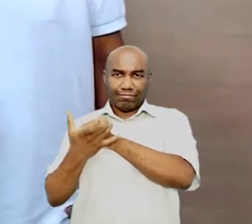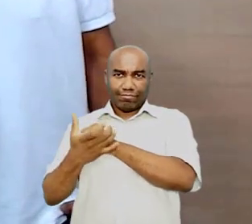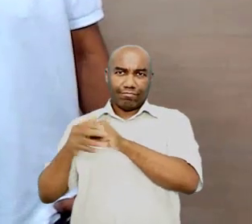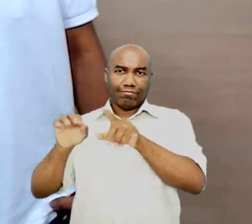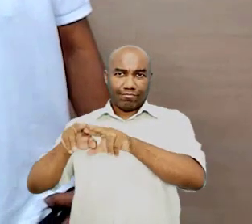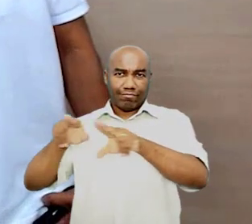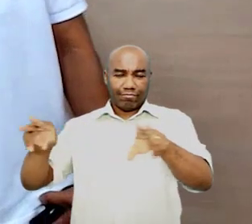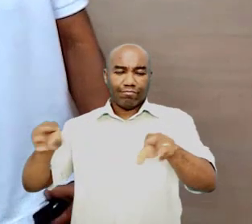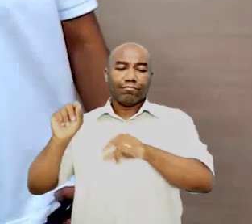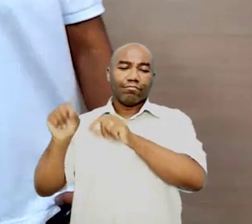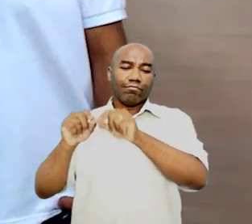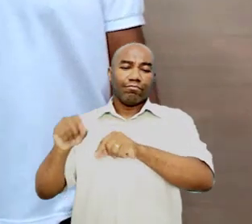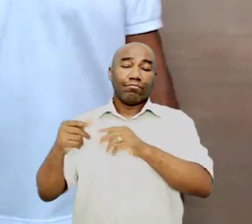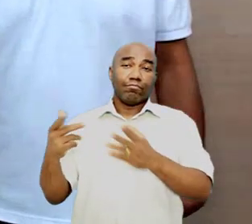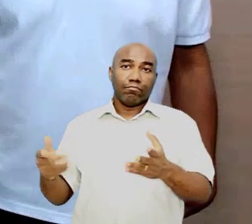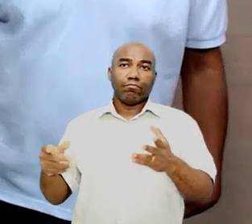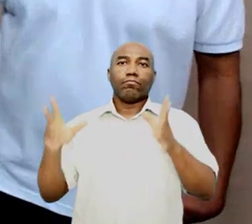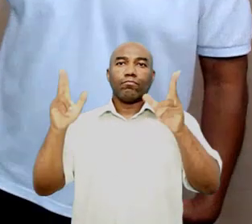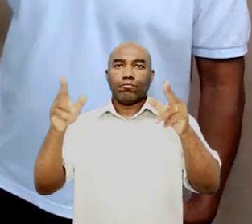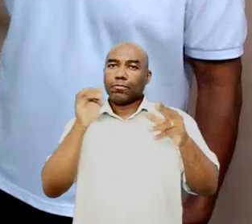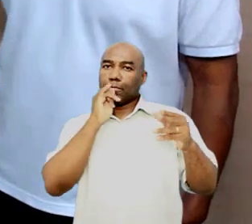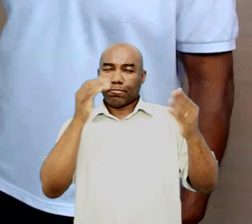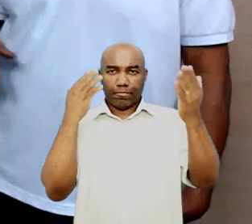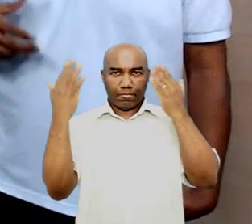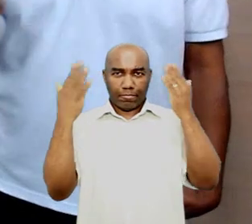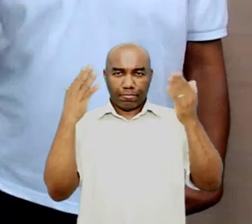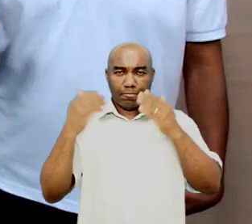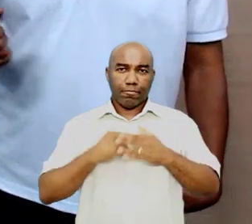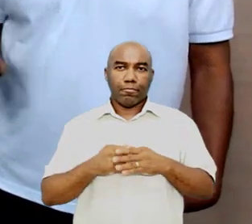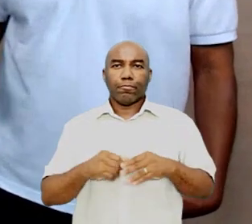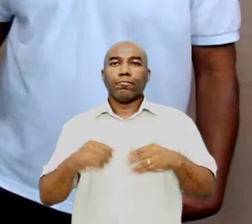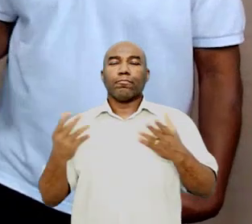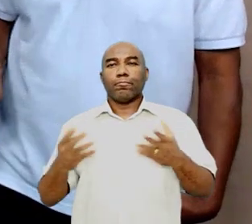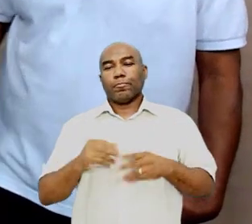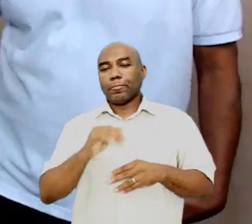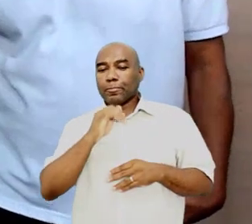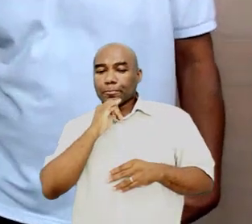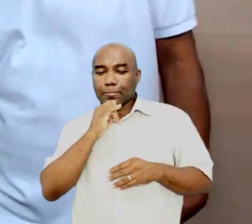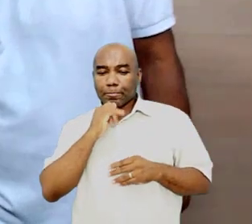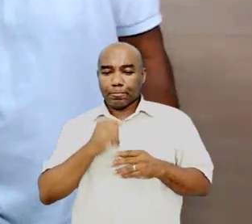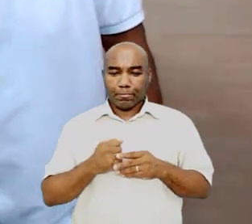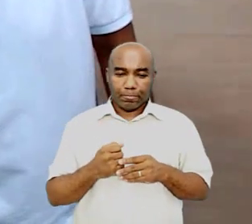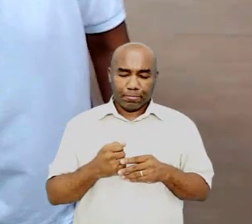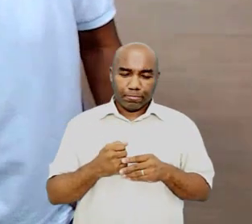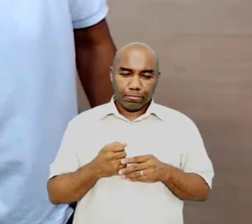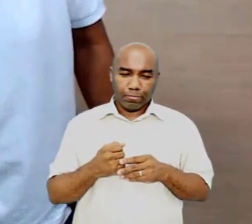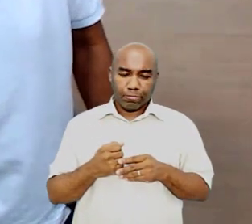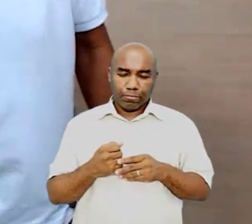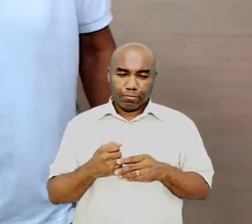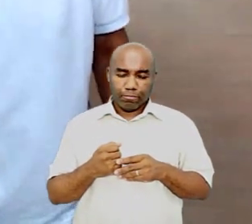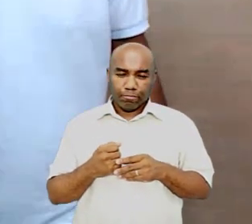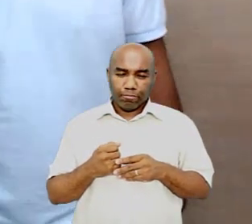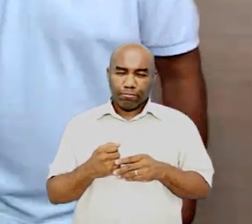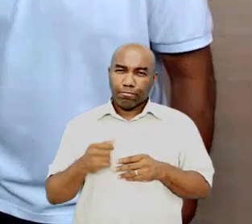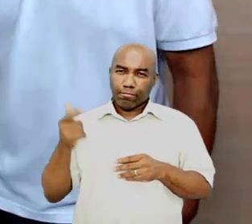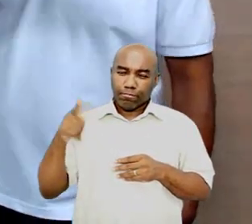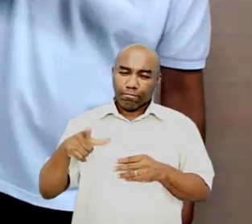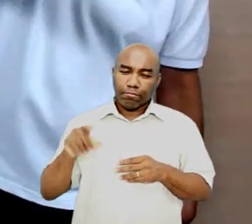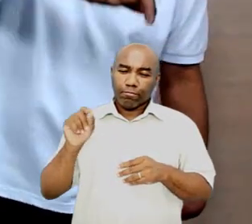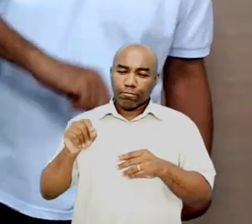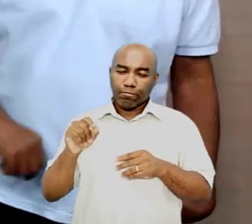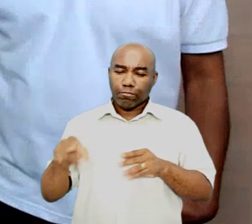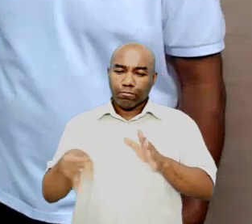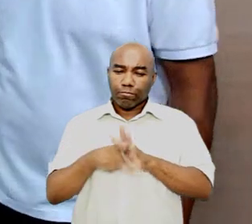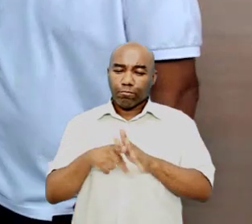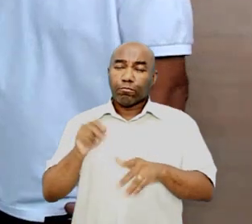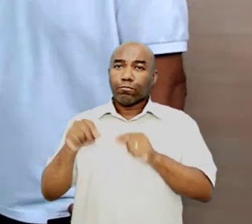Você tem, sabe de quê? Um exemplo. Você tem o SAR. Você tem também, sabe de quê? Conhecido também